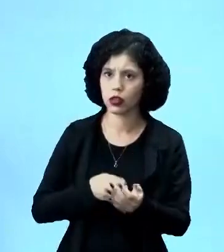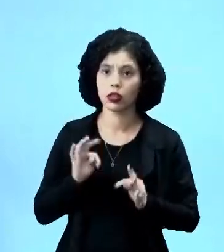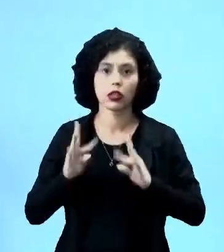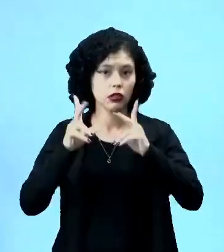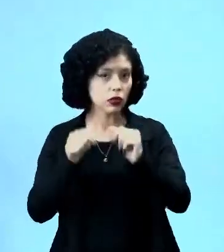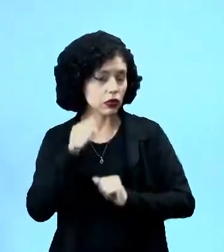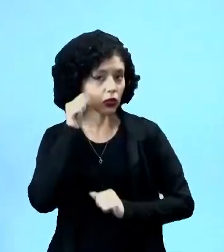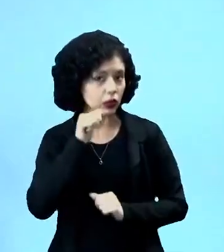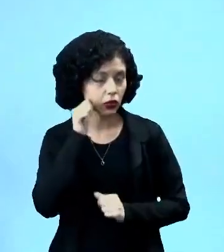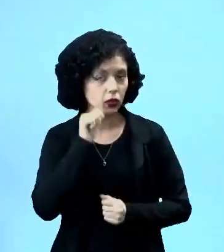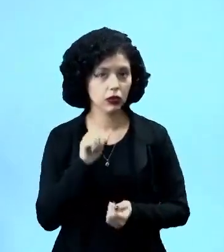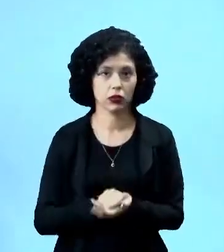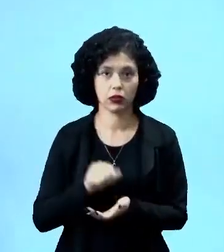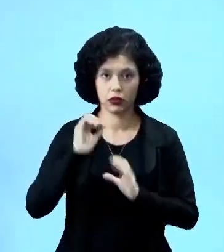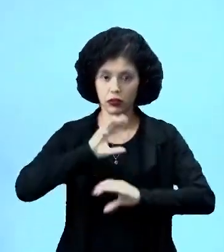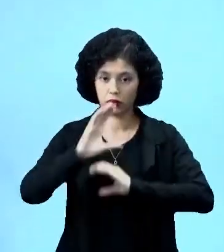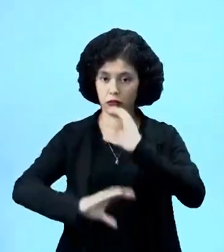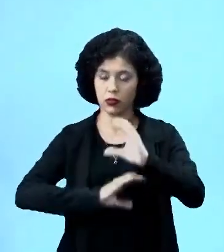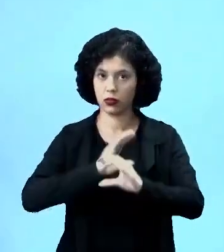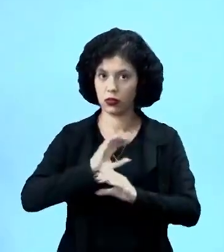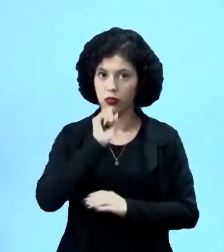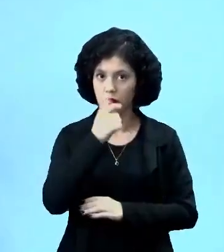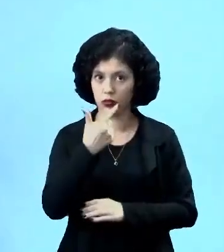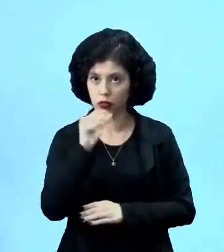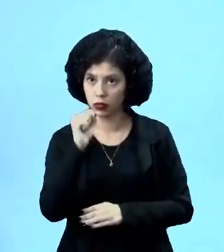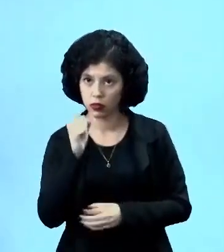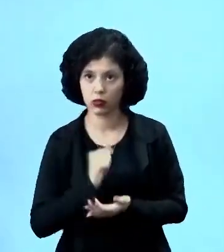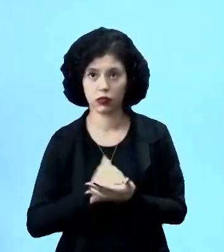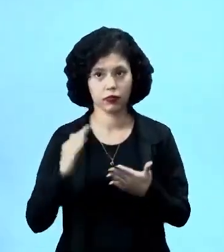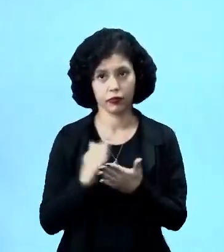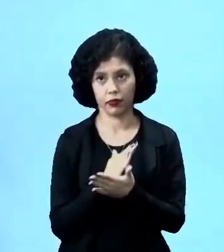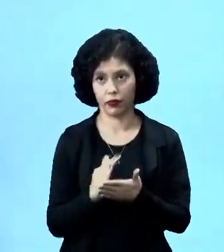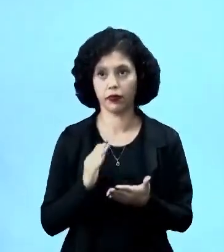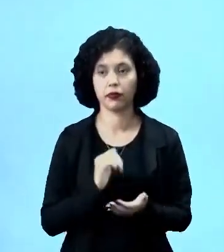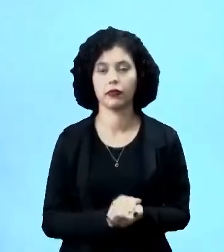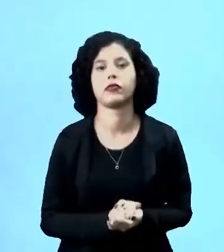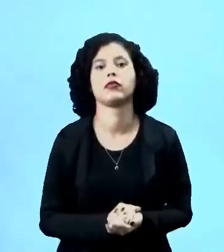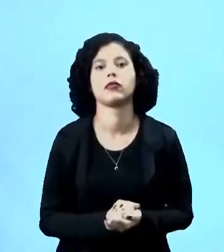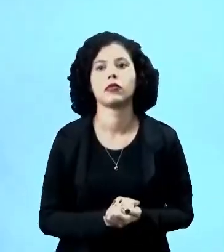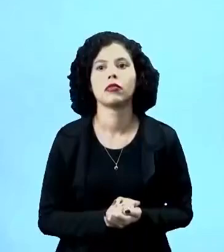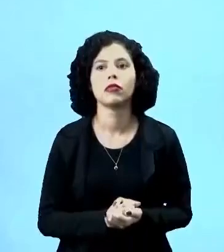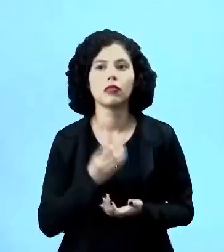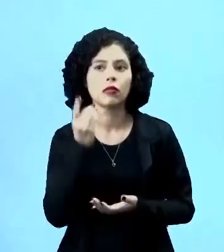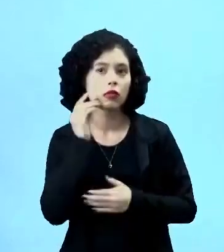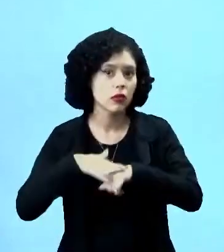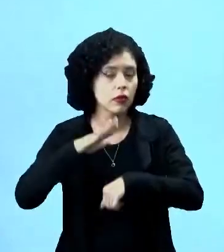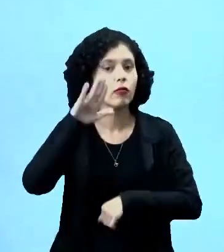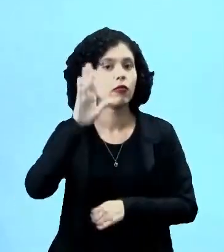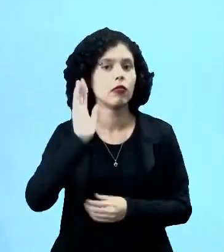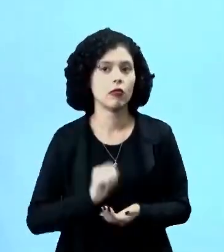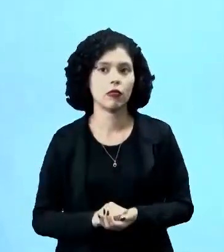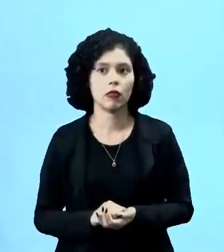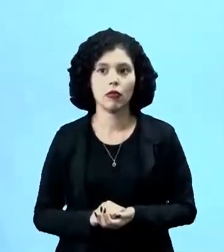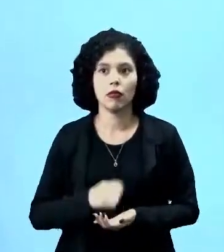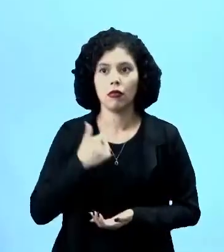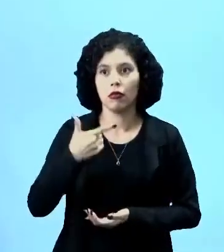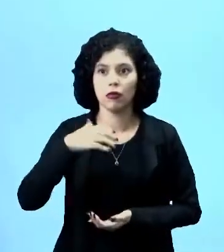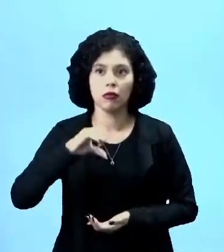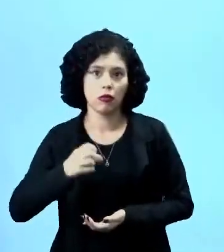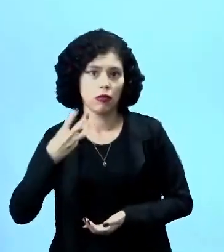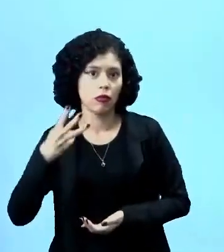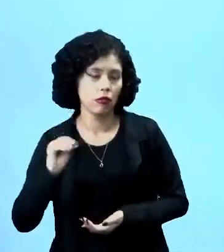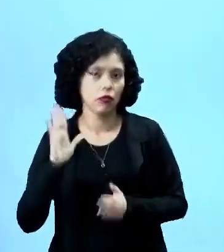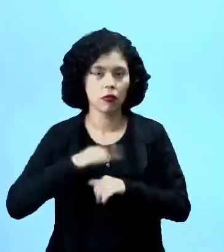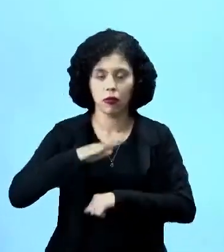Nem todas as mulheres vão ter um ciclo de 28 dias algumas podem ter um ciclo com dias a mais 29